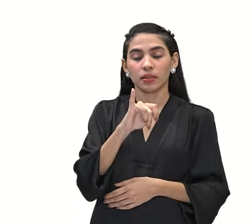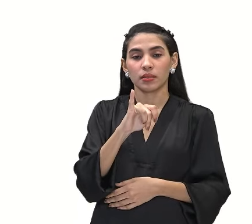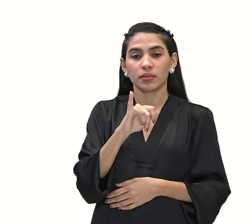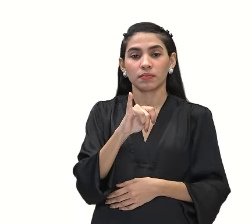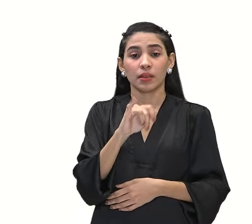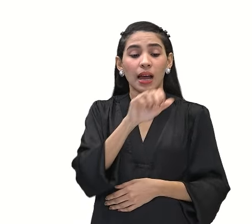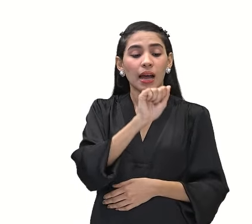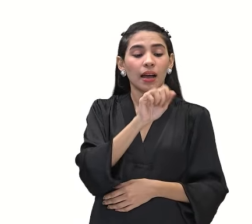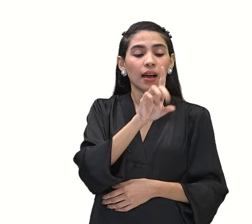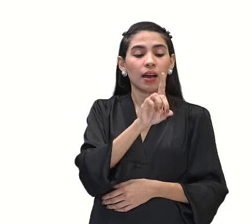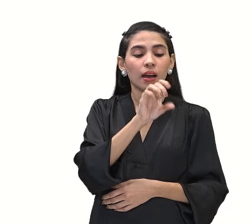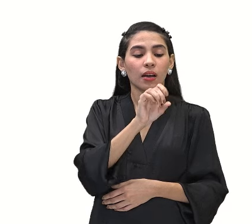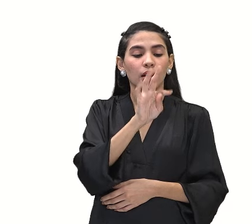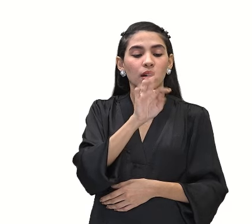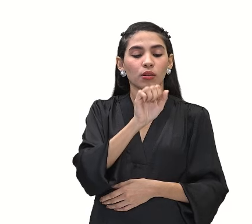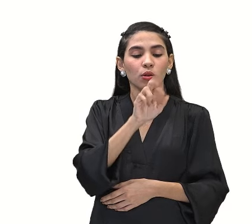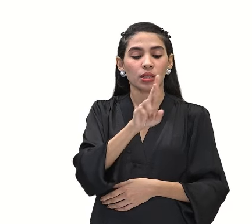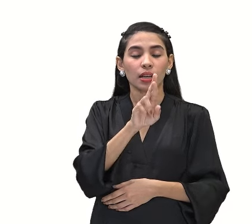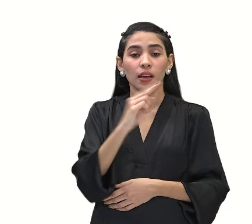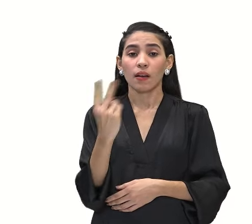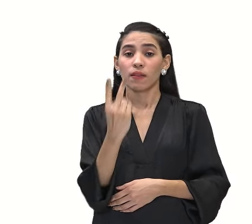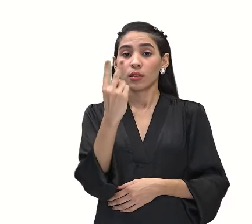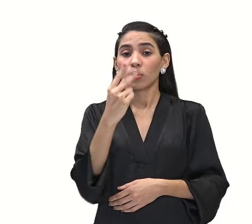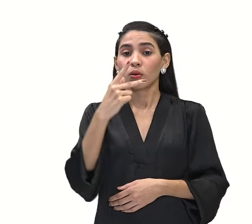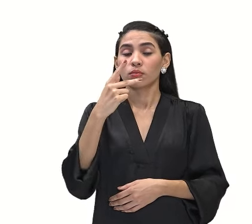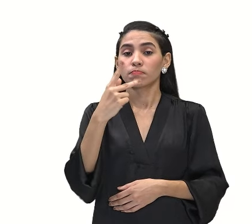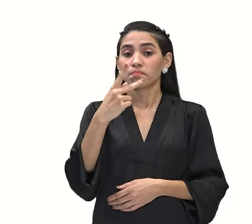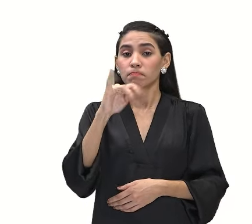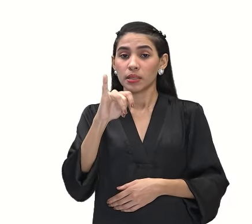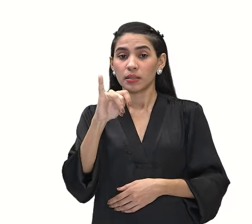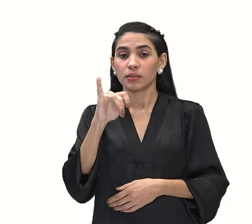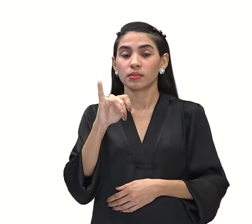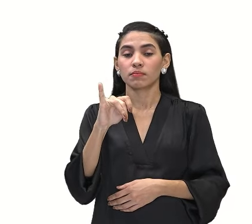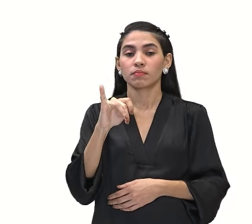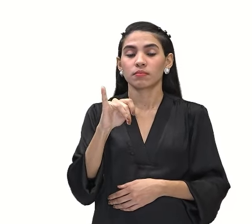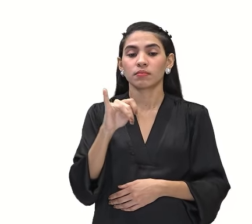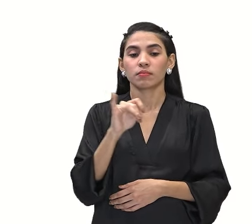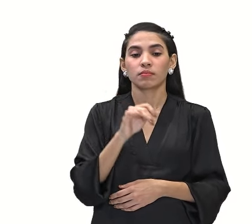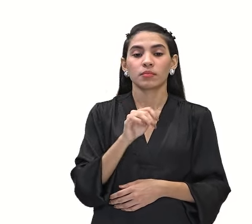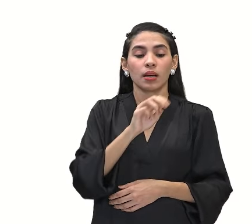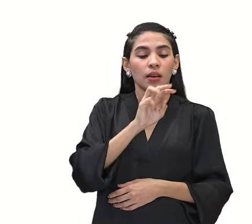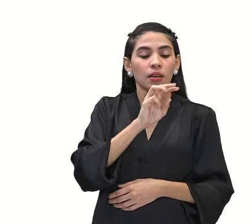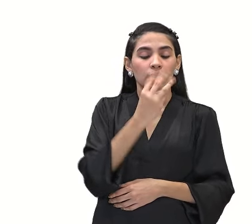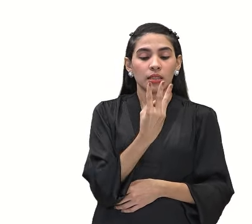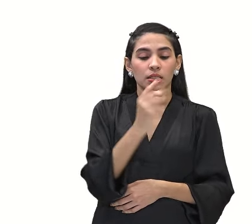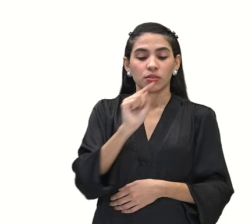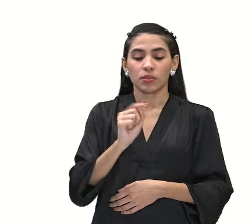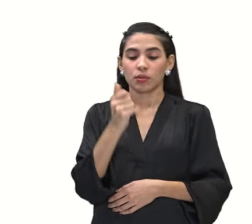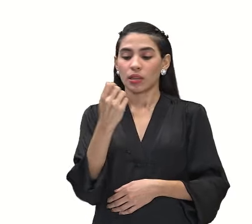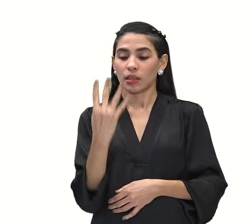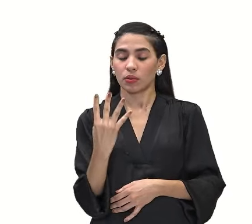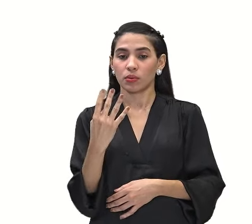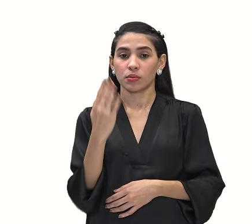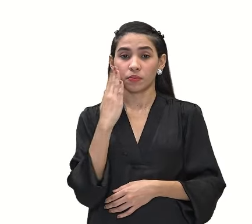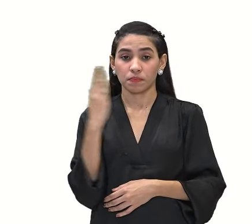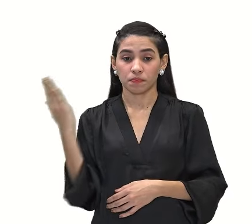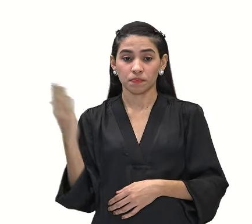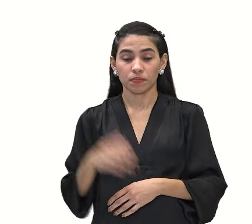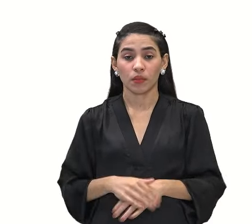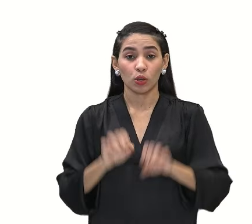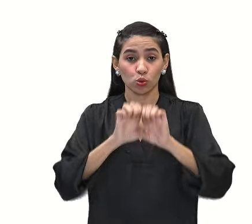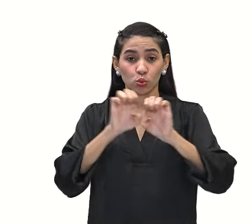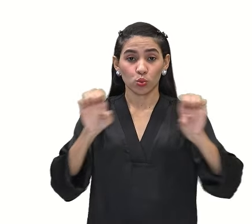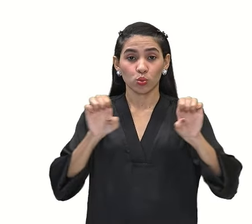3,14 Olha então vamos calcular aí a área certo então para calcular a área já sabemos que é